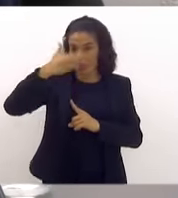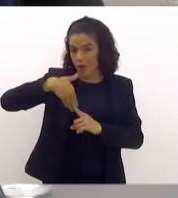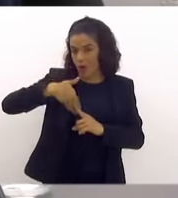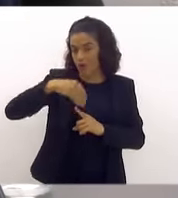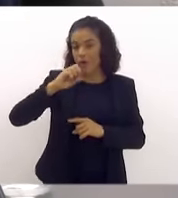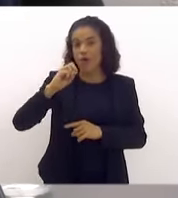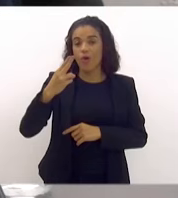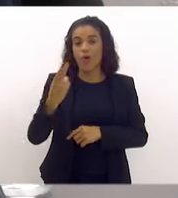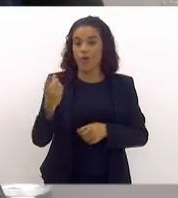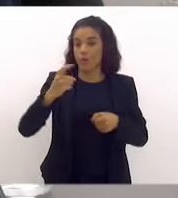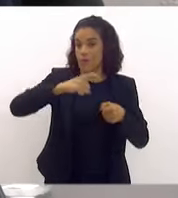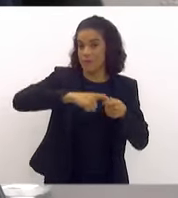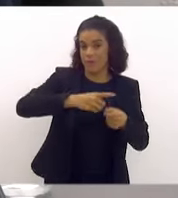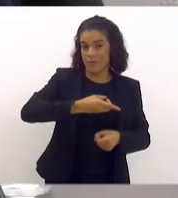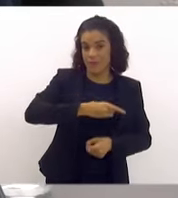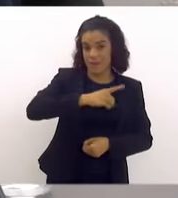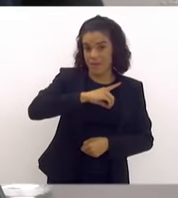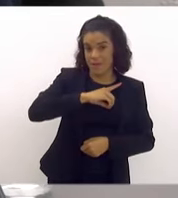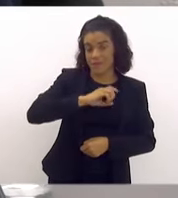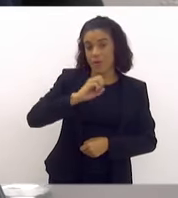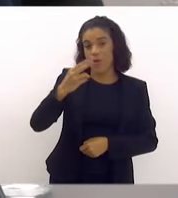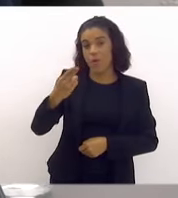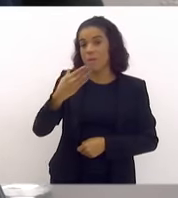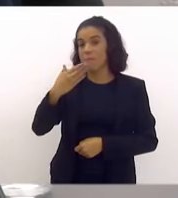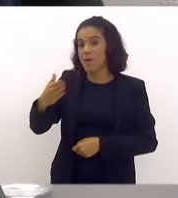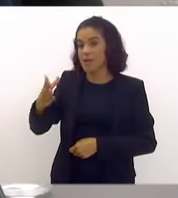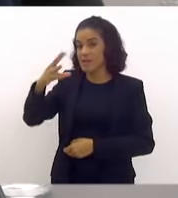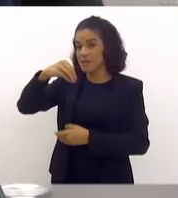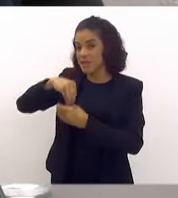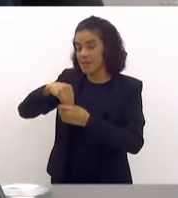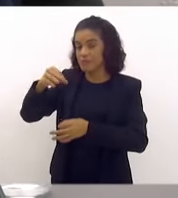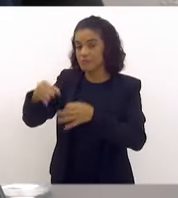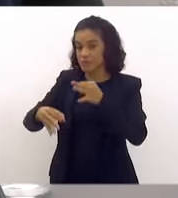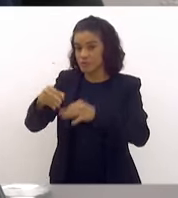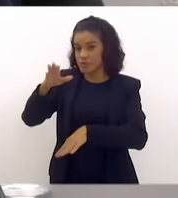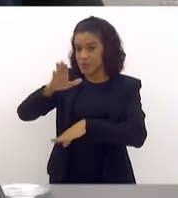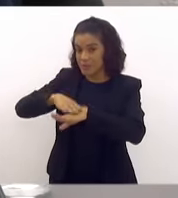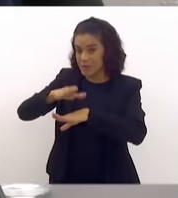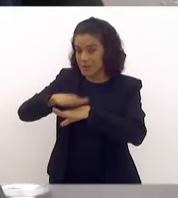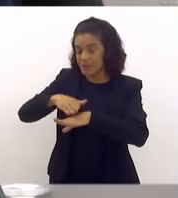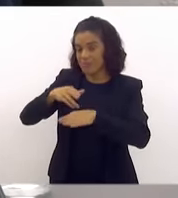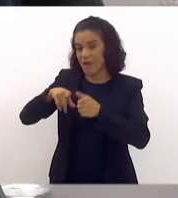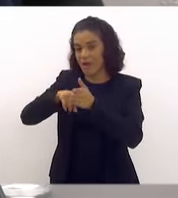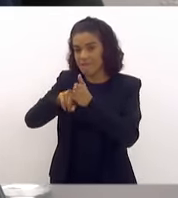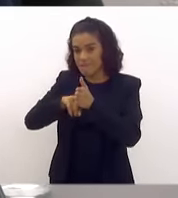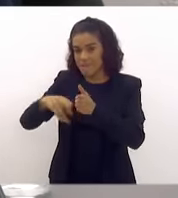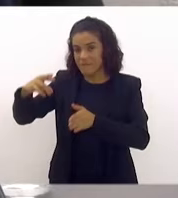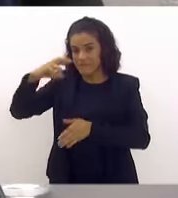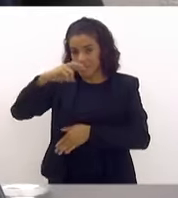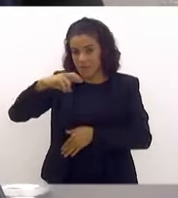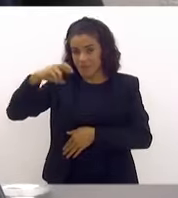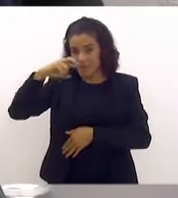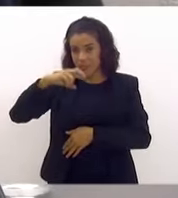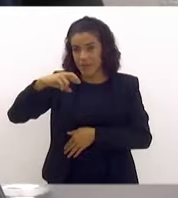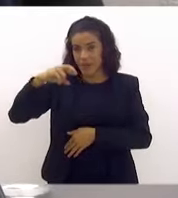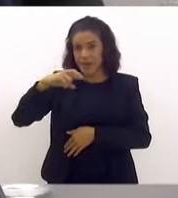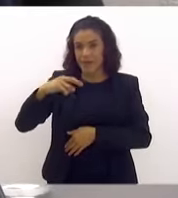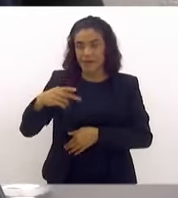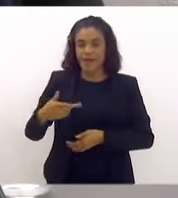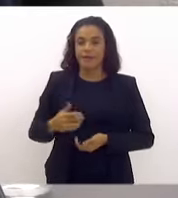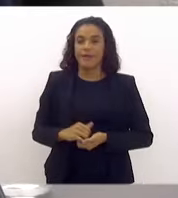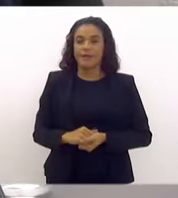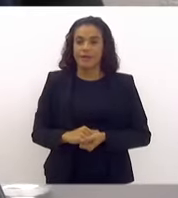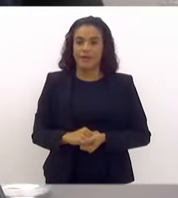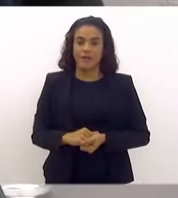o inquérito e ele mesmo colhe essas impressões dentro do órgão eh assim aí né